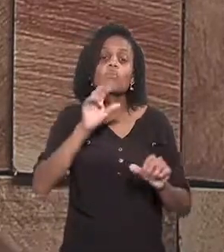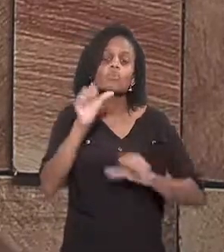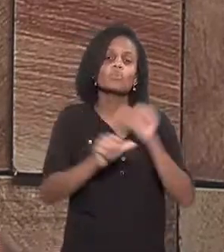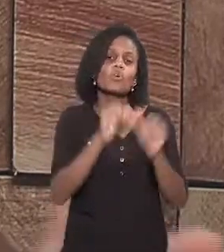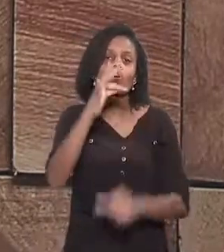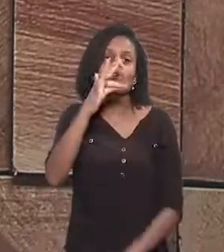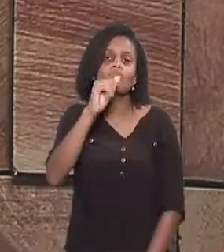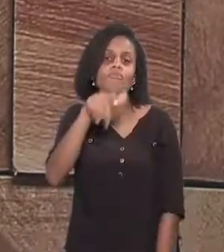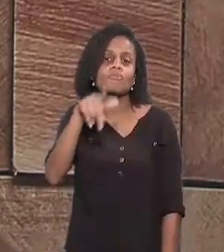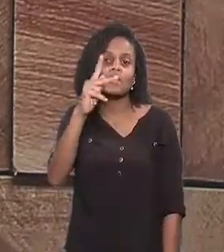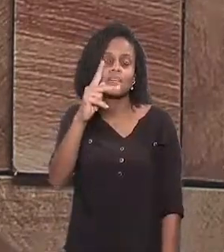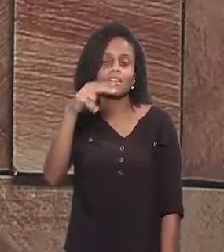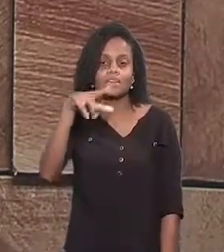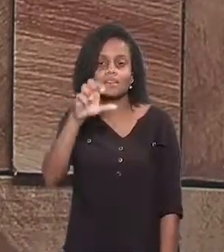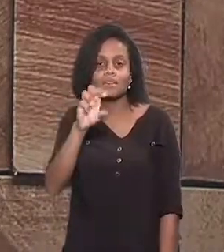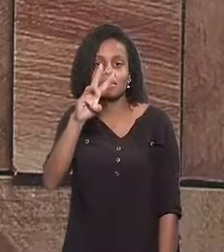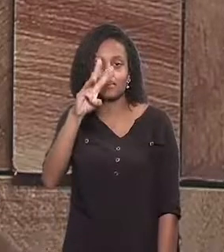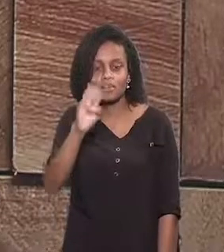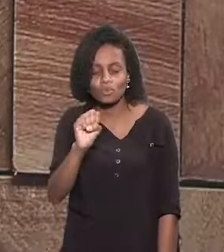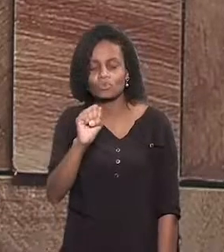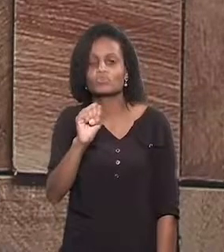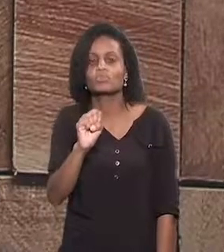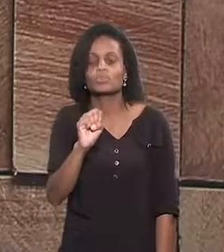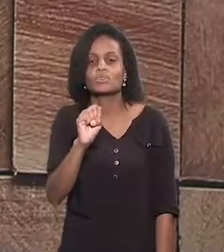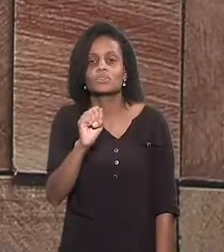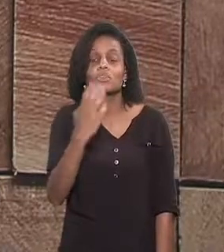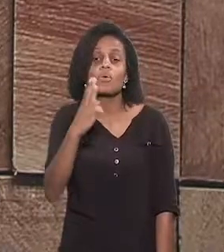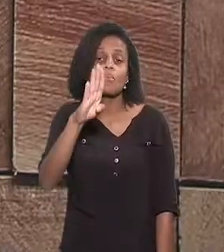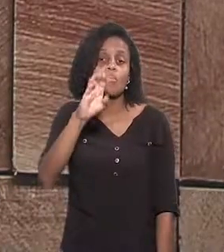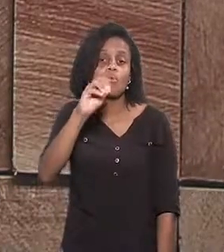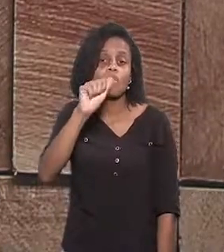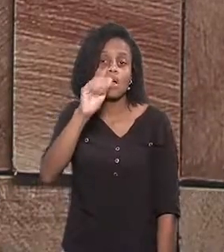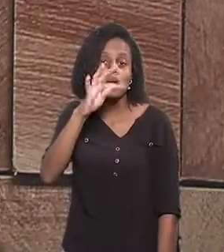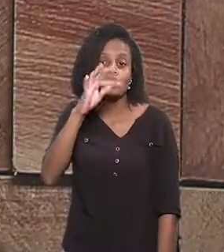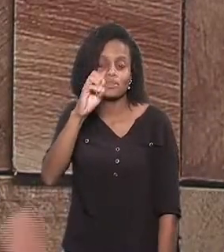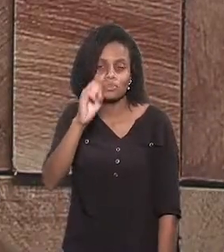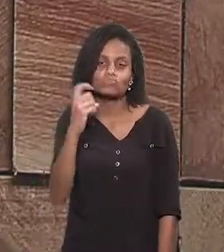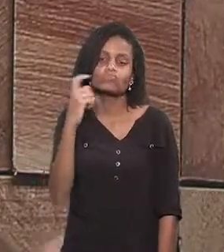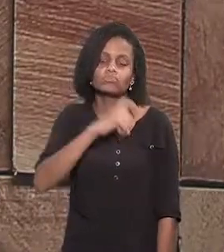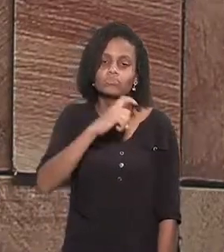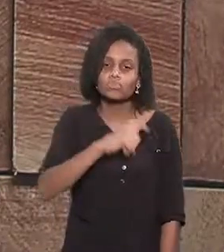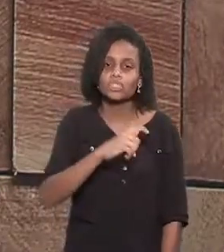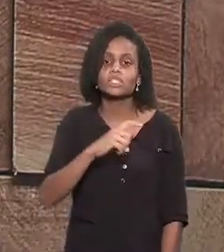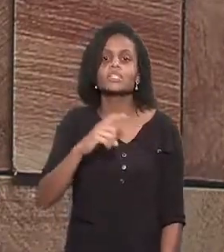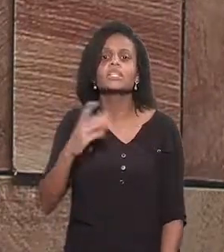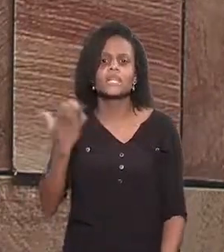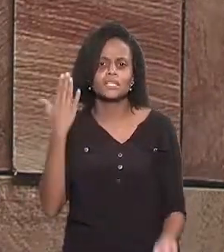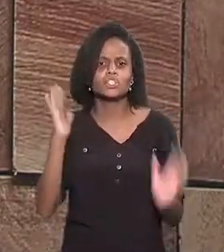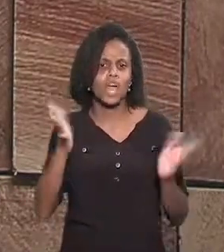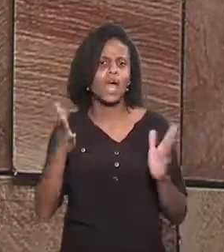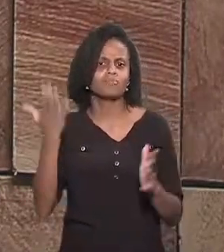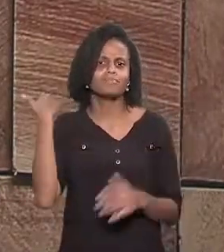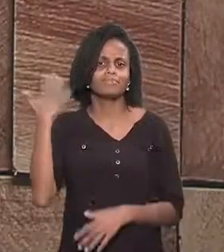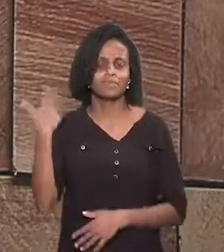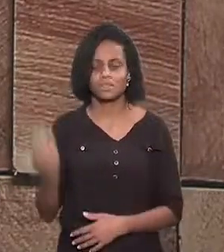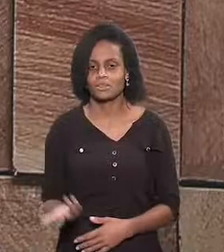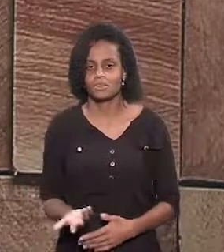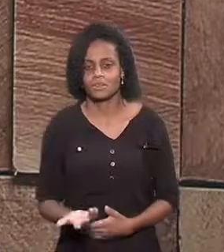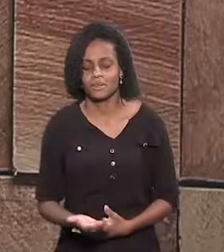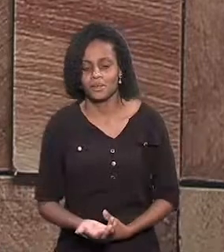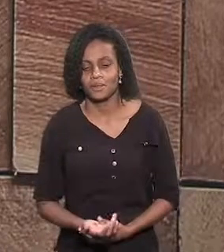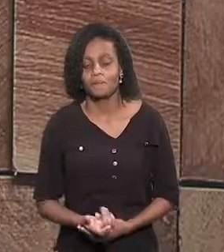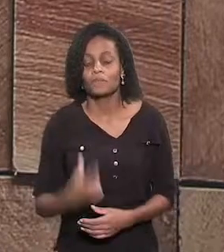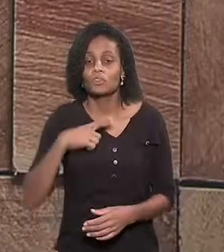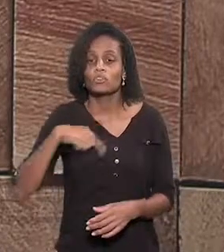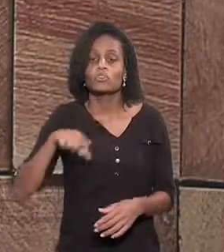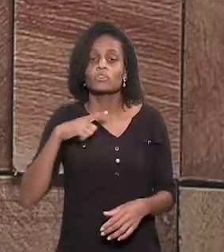é novo, começou a falar agora. Não, boatos também já surgiam antes, né? Agora a gente mudou de nome, mas é a mesma situação.